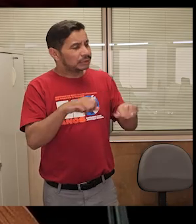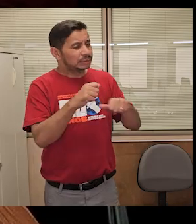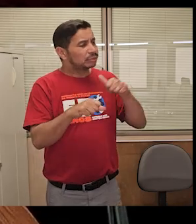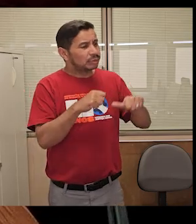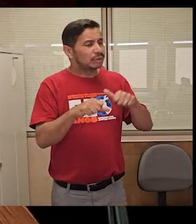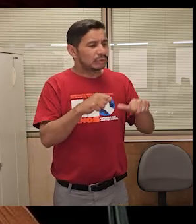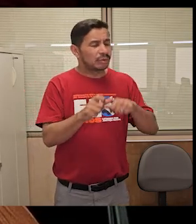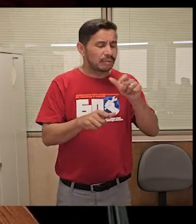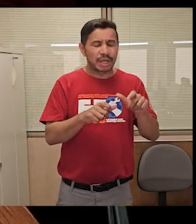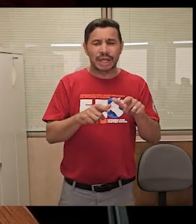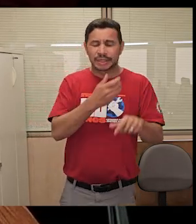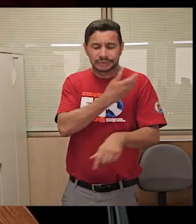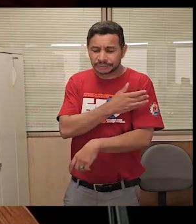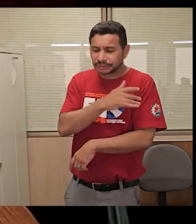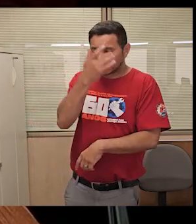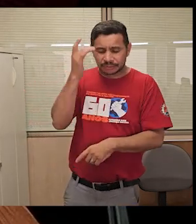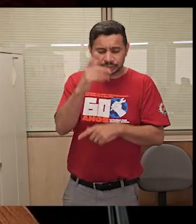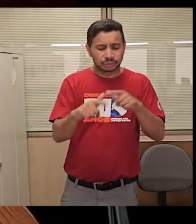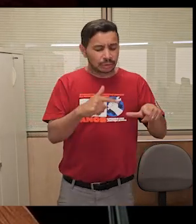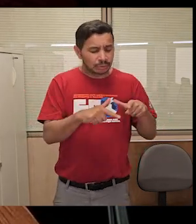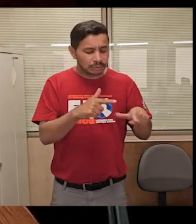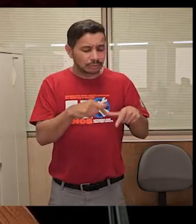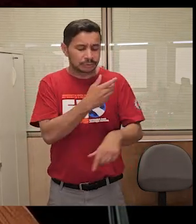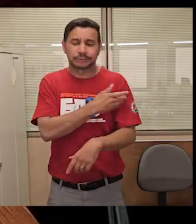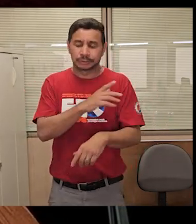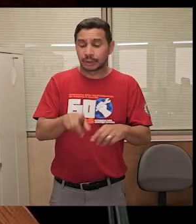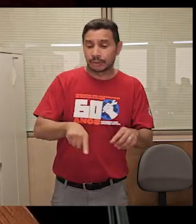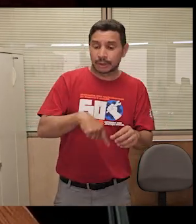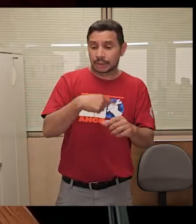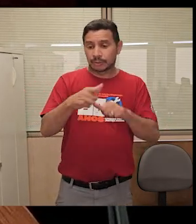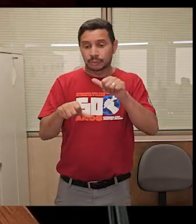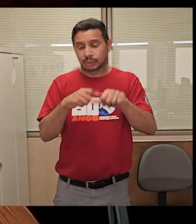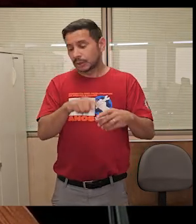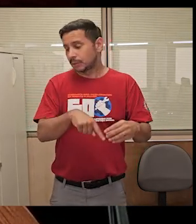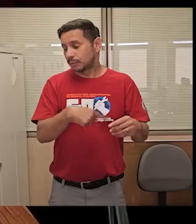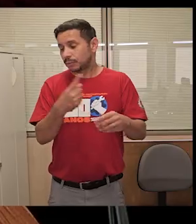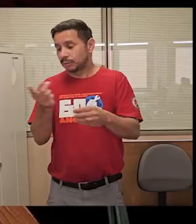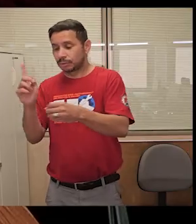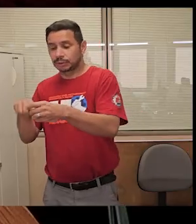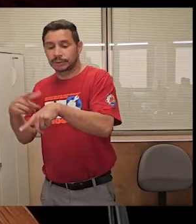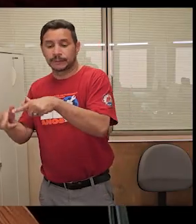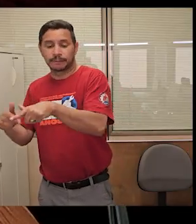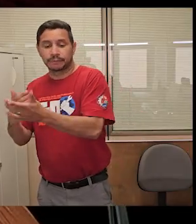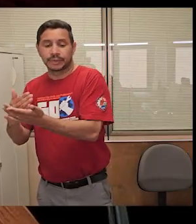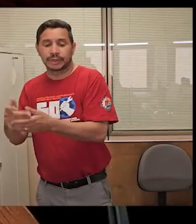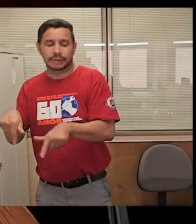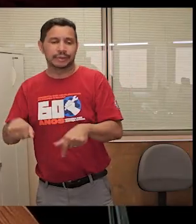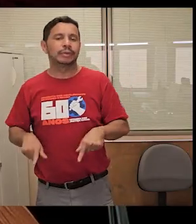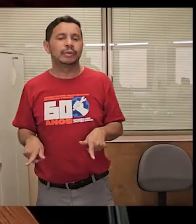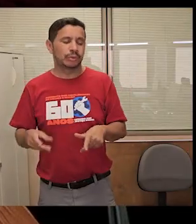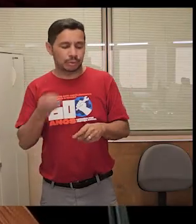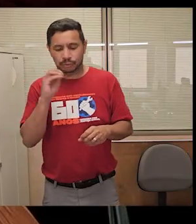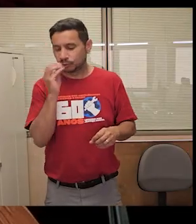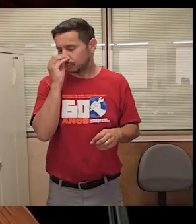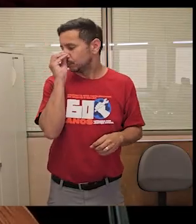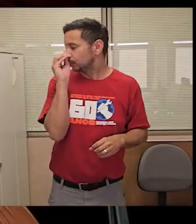faz uma função para ir para outra. Para outra. Esse é um dos desafios. A gente não pode jogar essas pessoas no lixo, abandonar e pegar